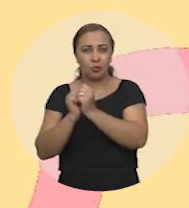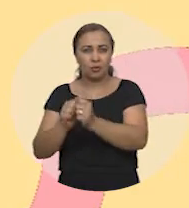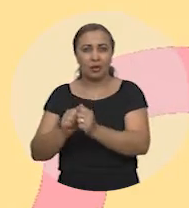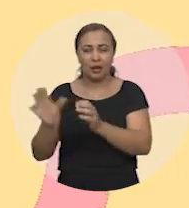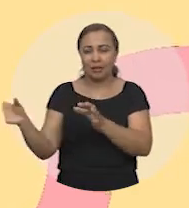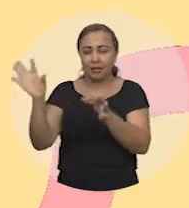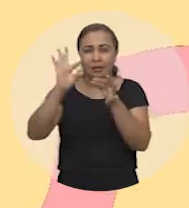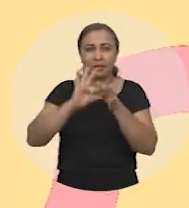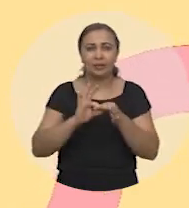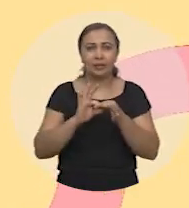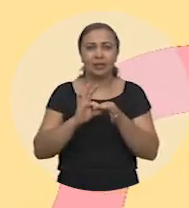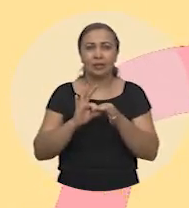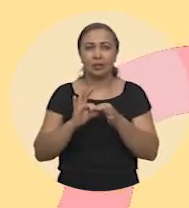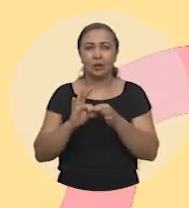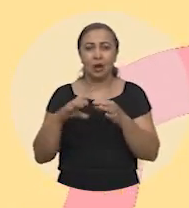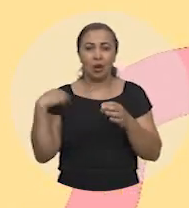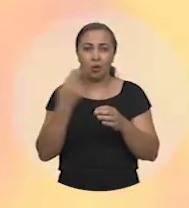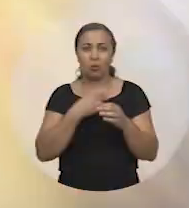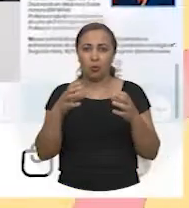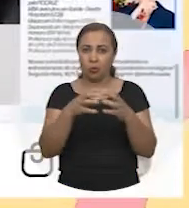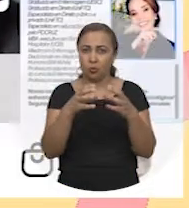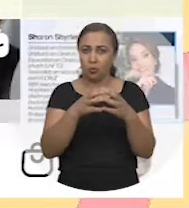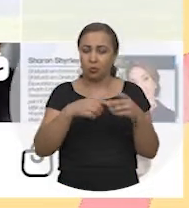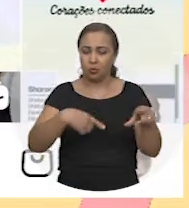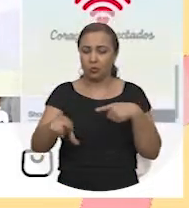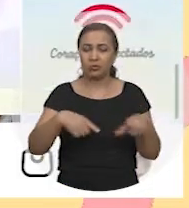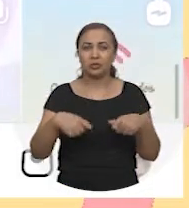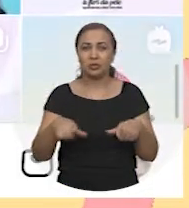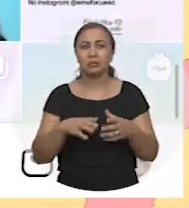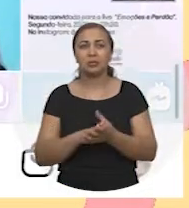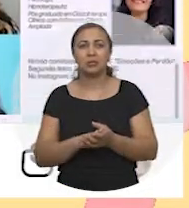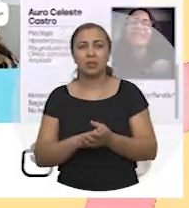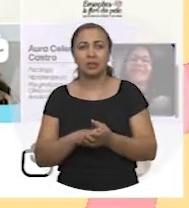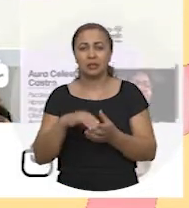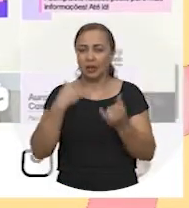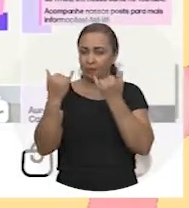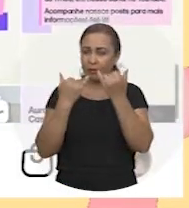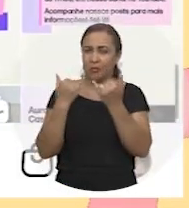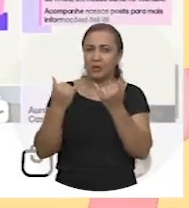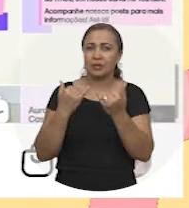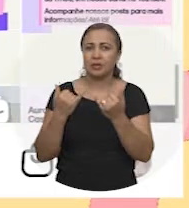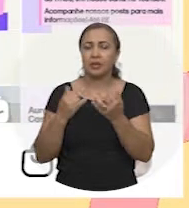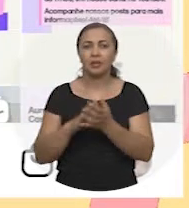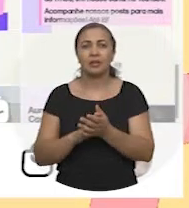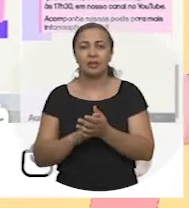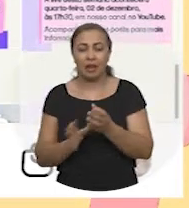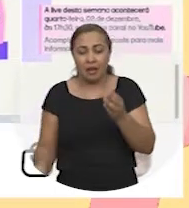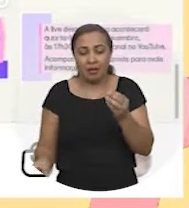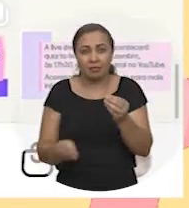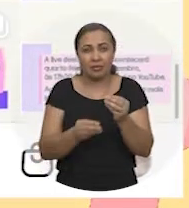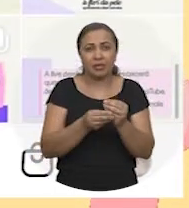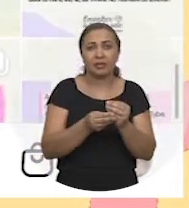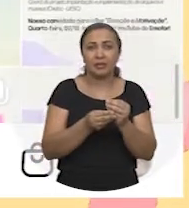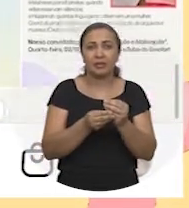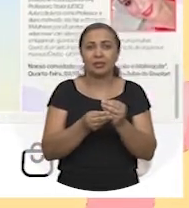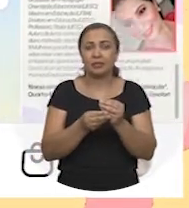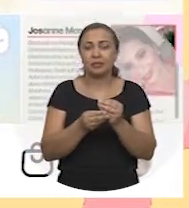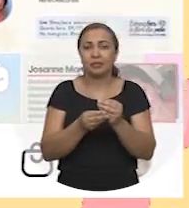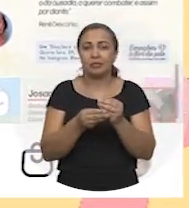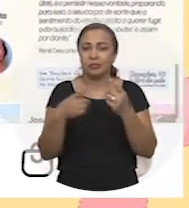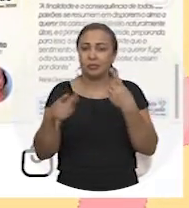com ela tá ligado o grupo de informação e